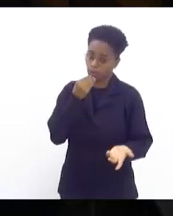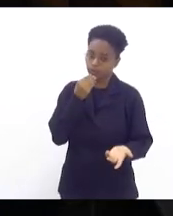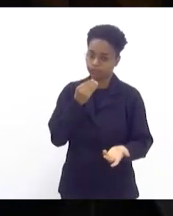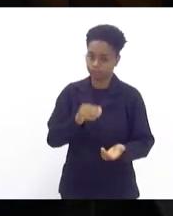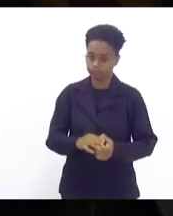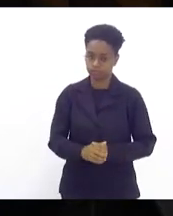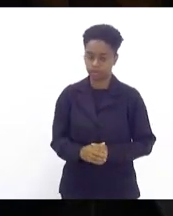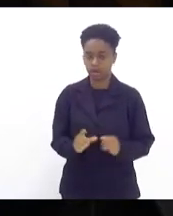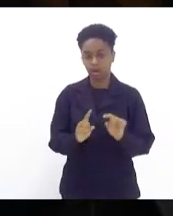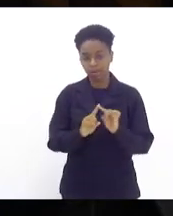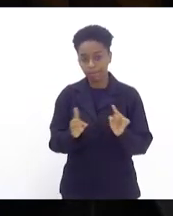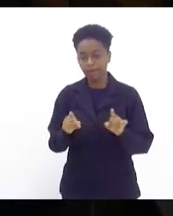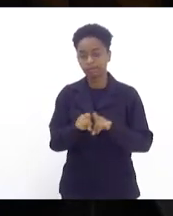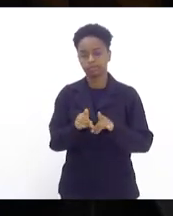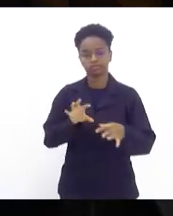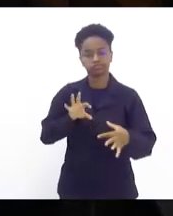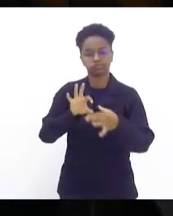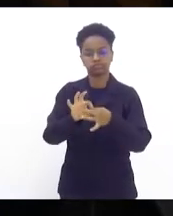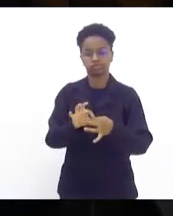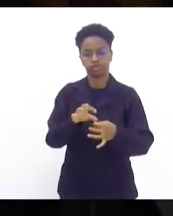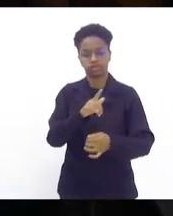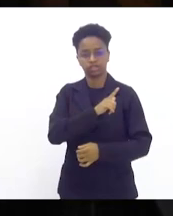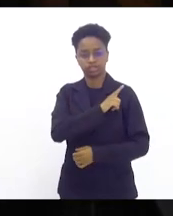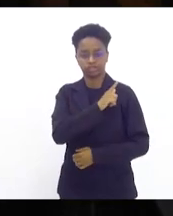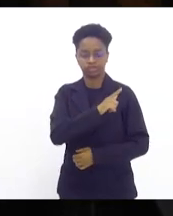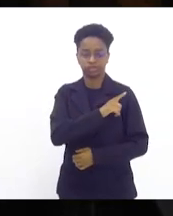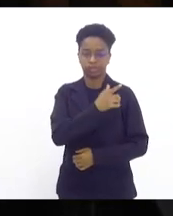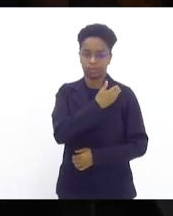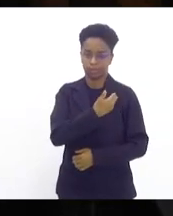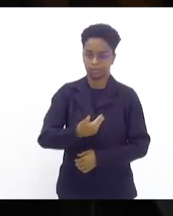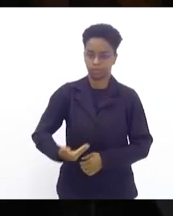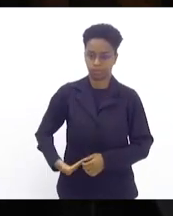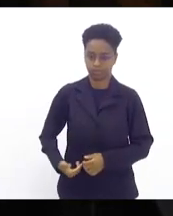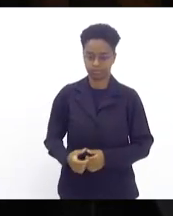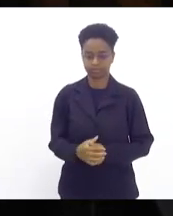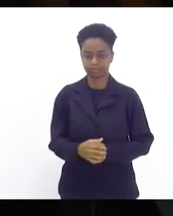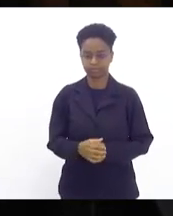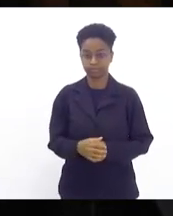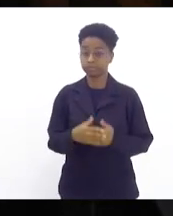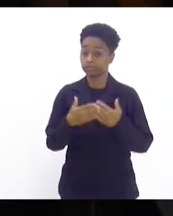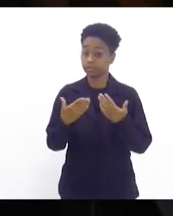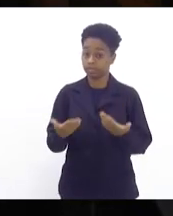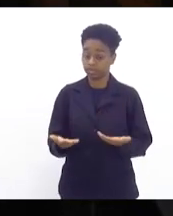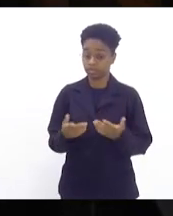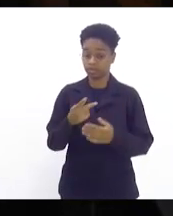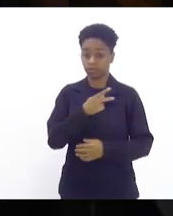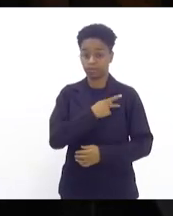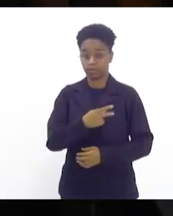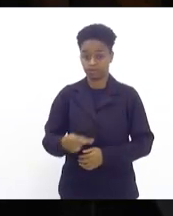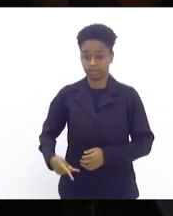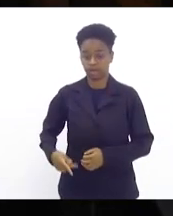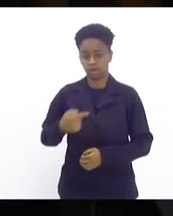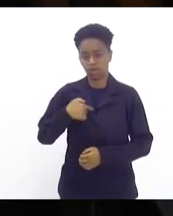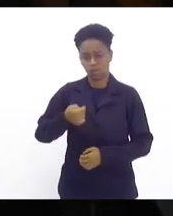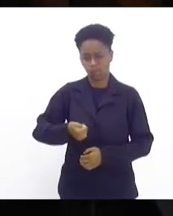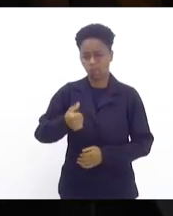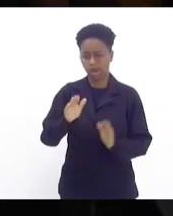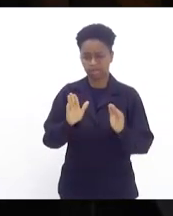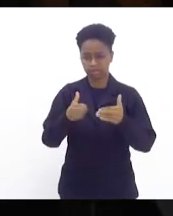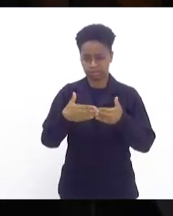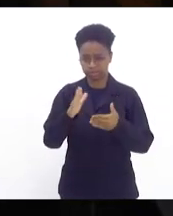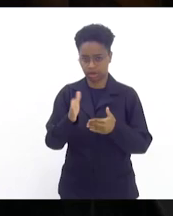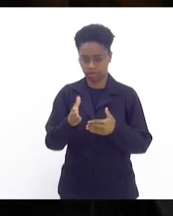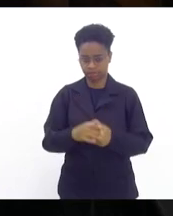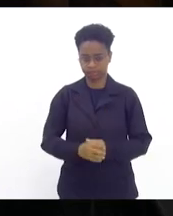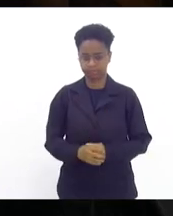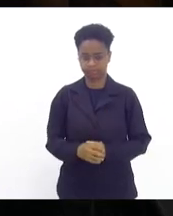mas perpassa a gestão pública aí nesse sentido seu presidente para encerrar no dia de hoje